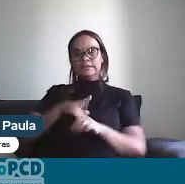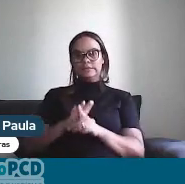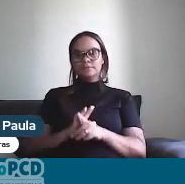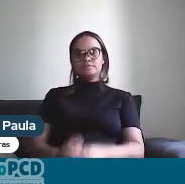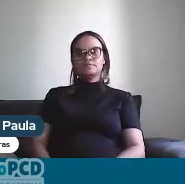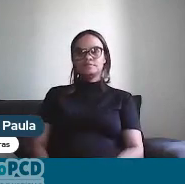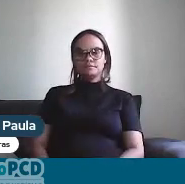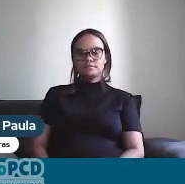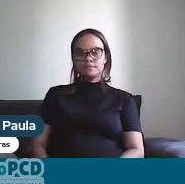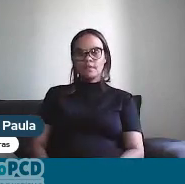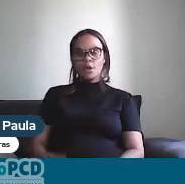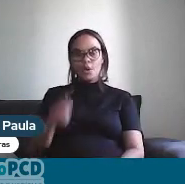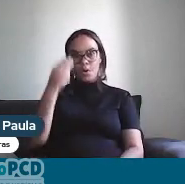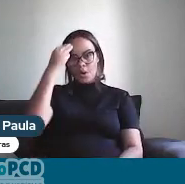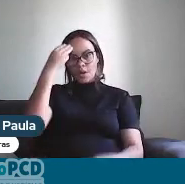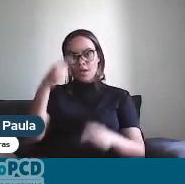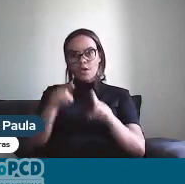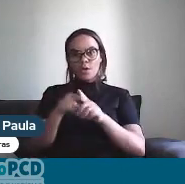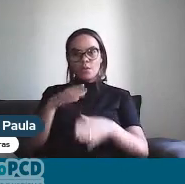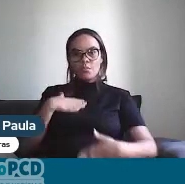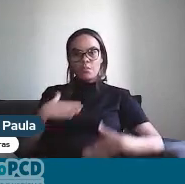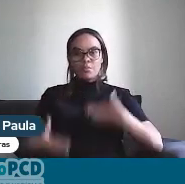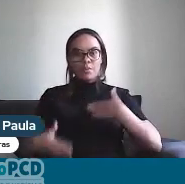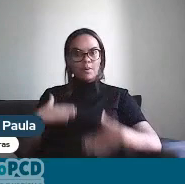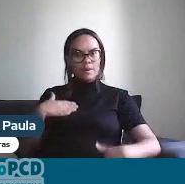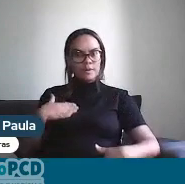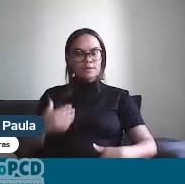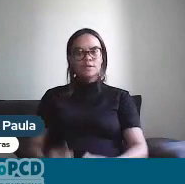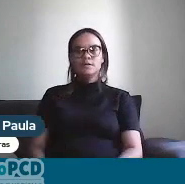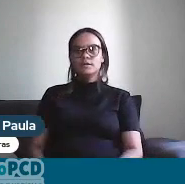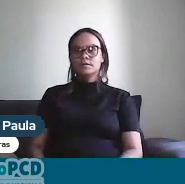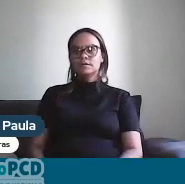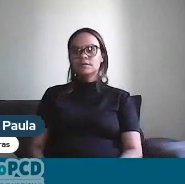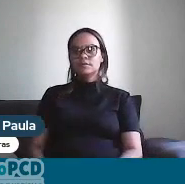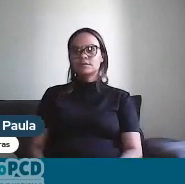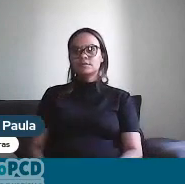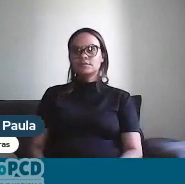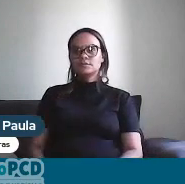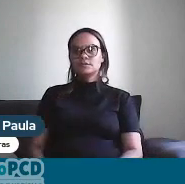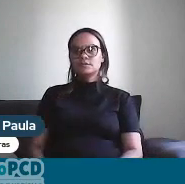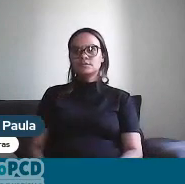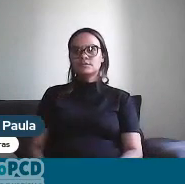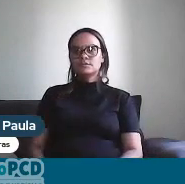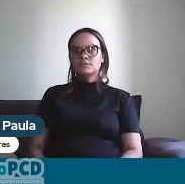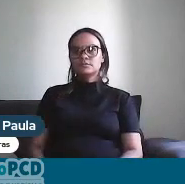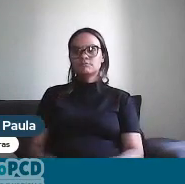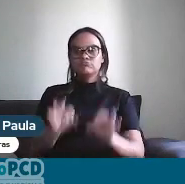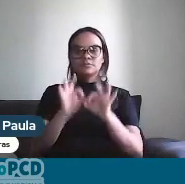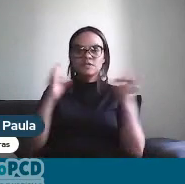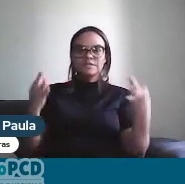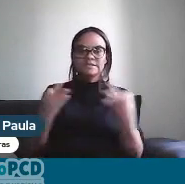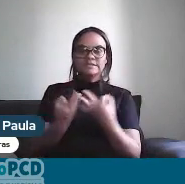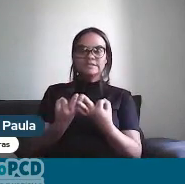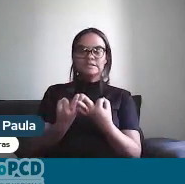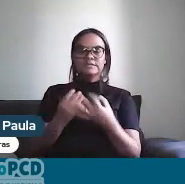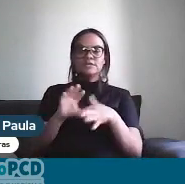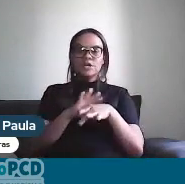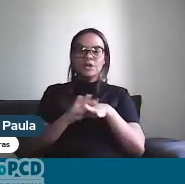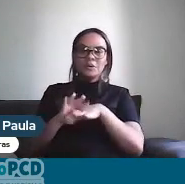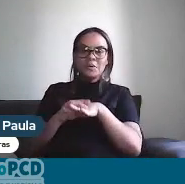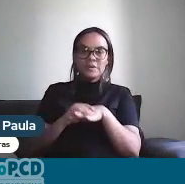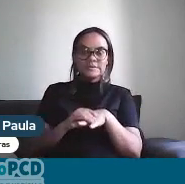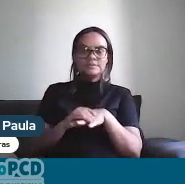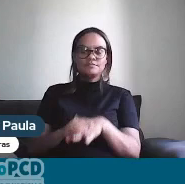as questões emocionais com o nosso corpo, né? Então não é incomum muitos familiares adoecerem muitas